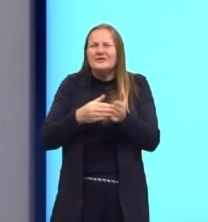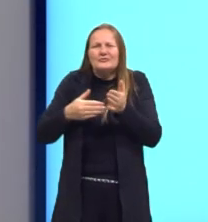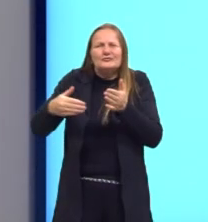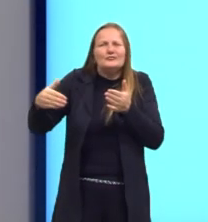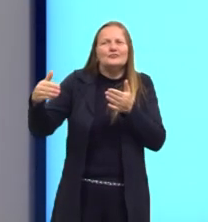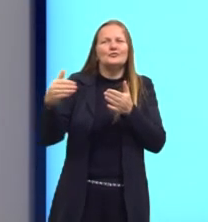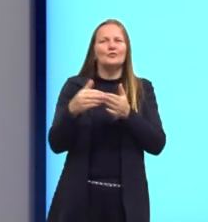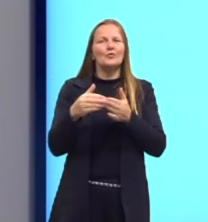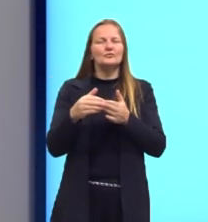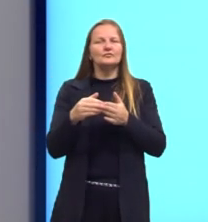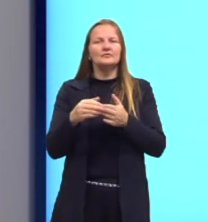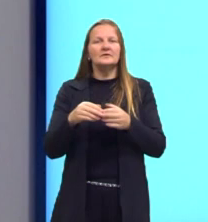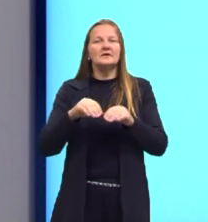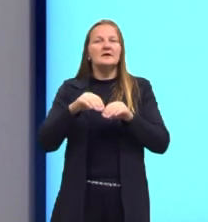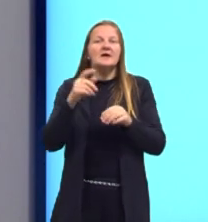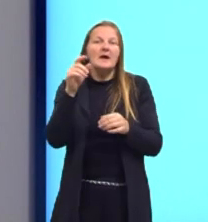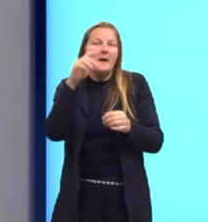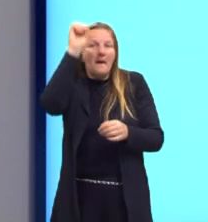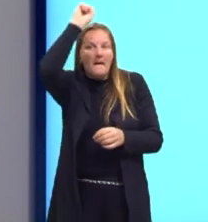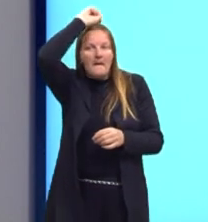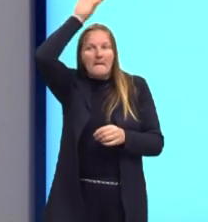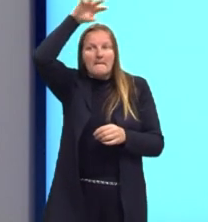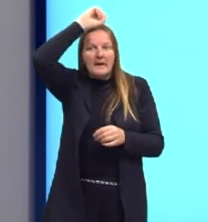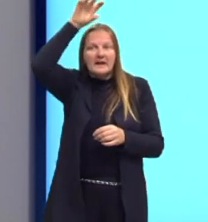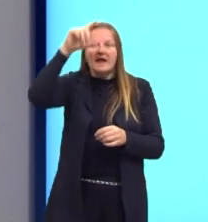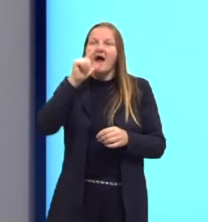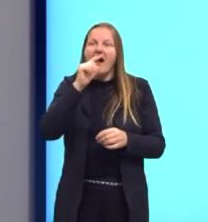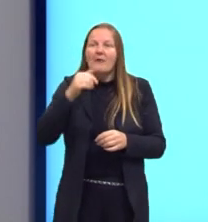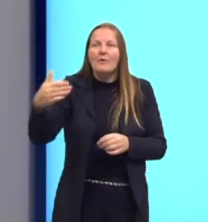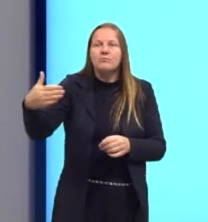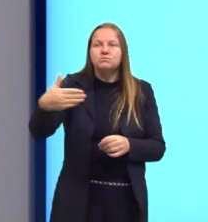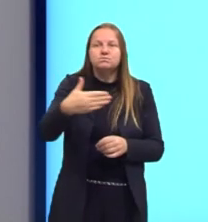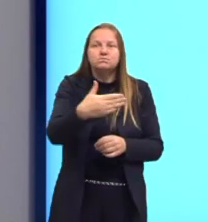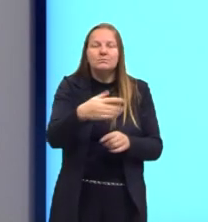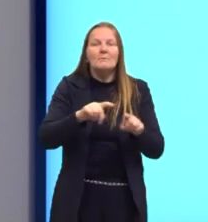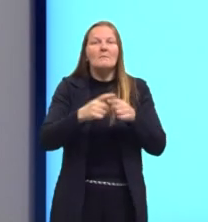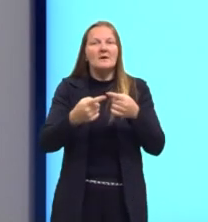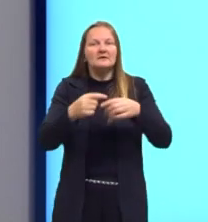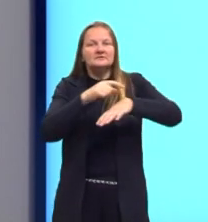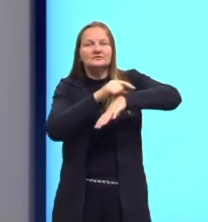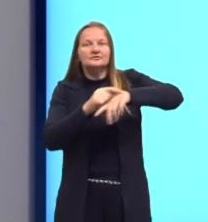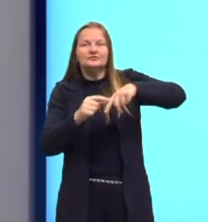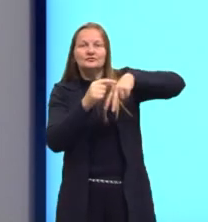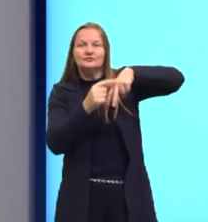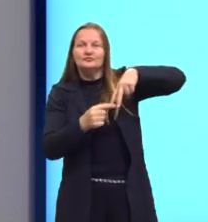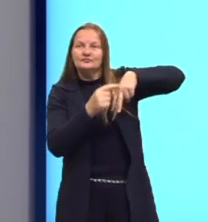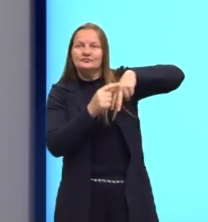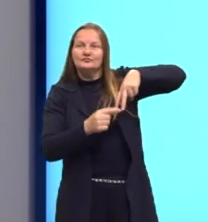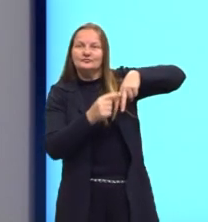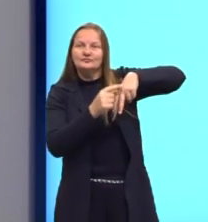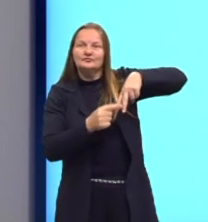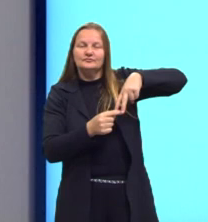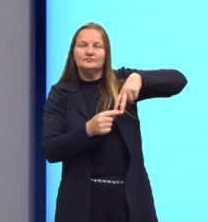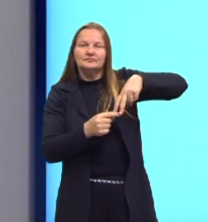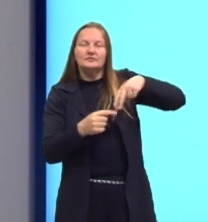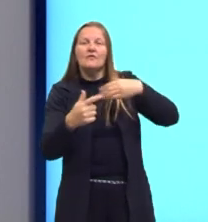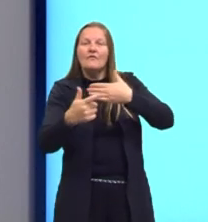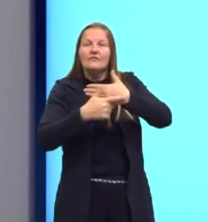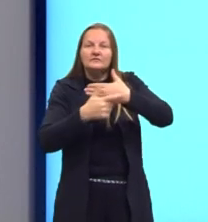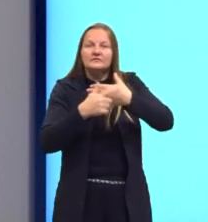até mesmo os que não anda os que nadam como no caso a baleia são homólogos e tem a mesma